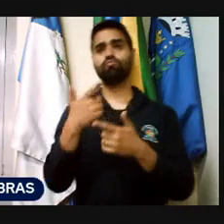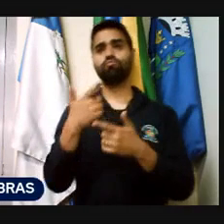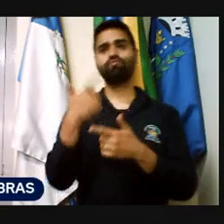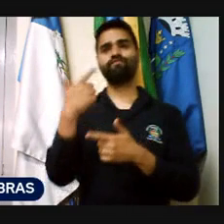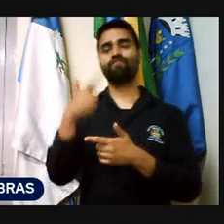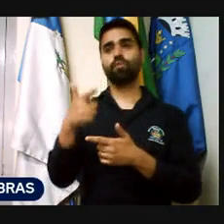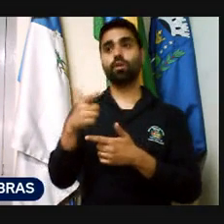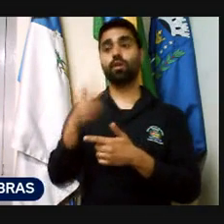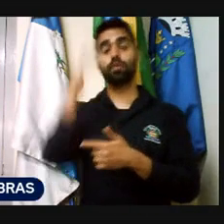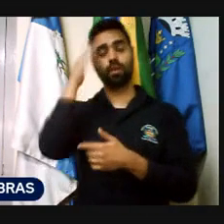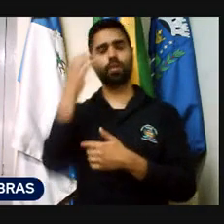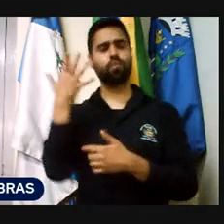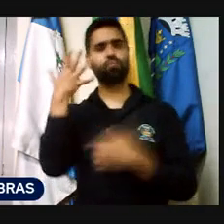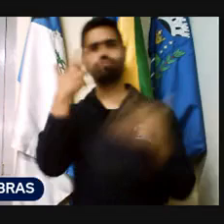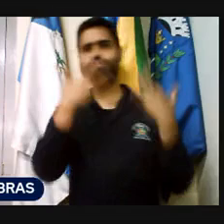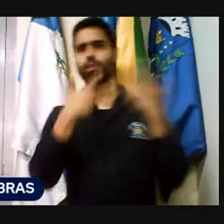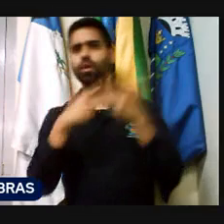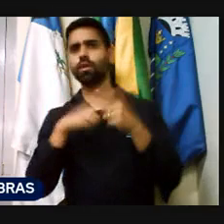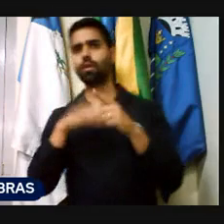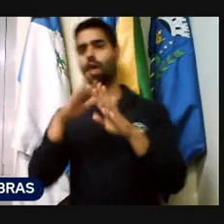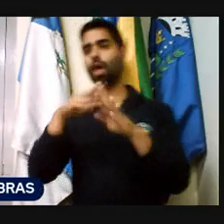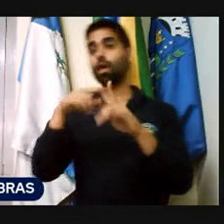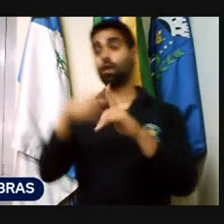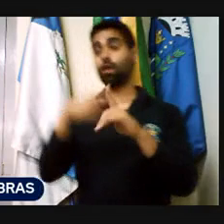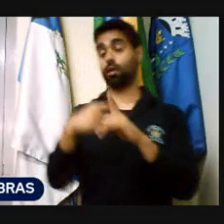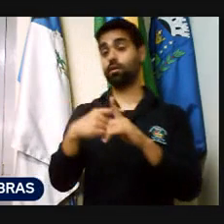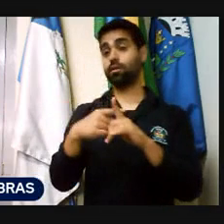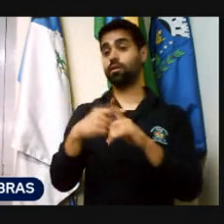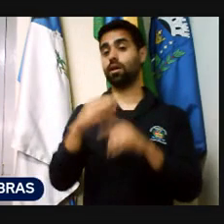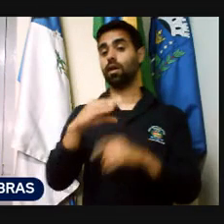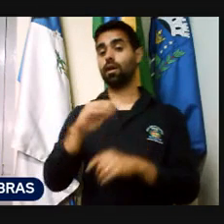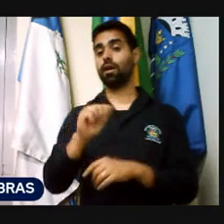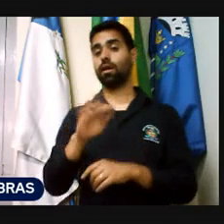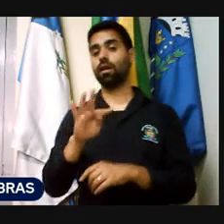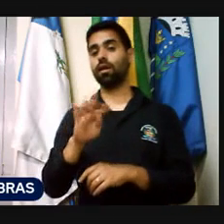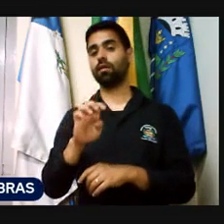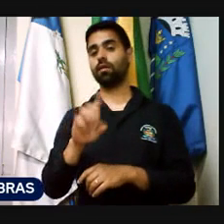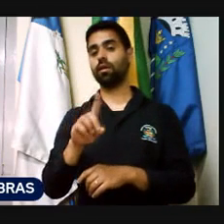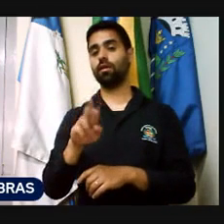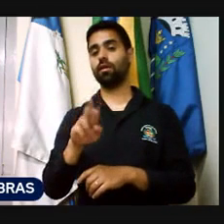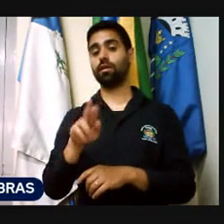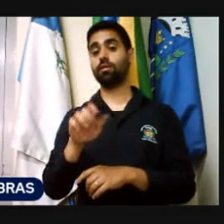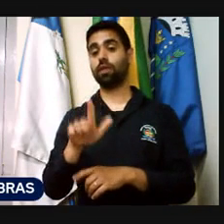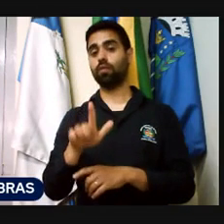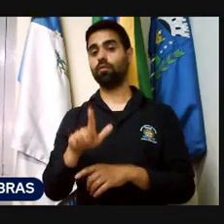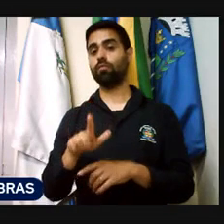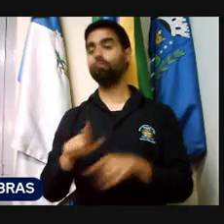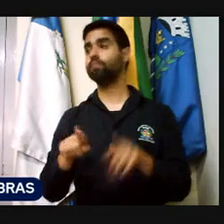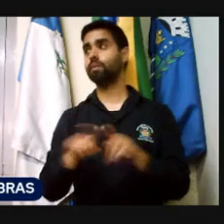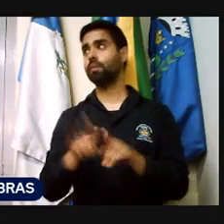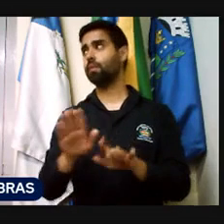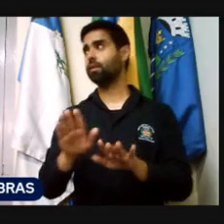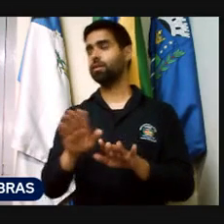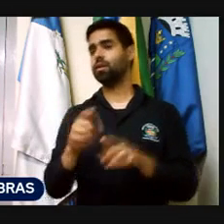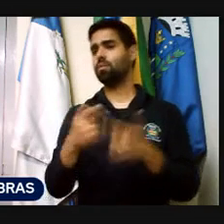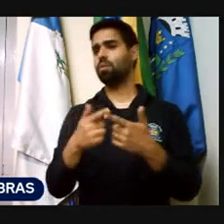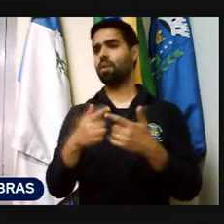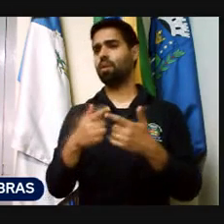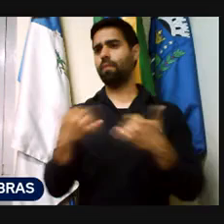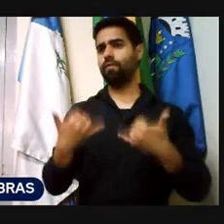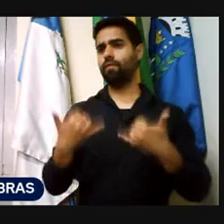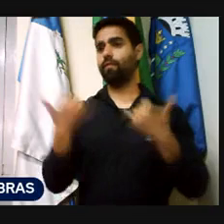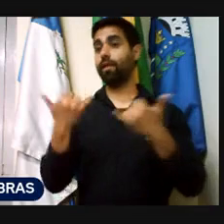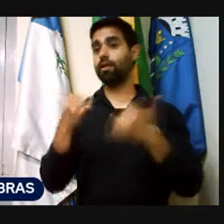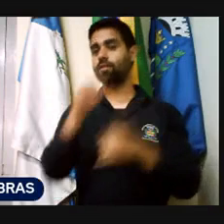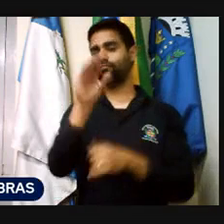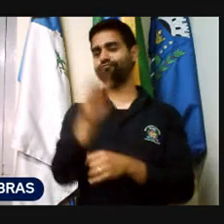sabe o quanto é bonita a nossa catedral, o quanto é importante a gente estar fazendo o Natal iluminado no centro da cidade, mas por ser uma festa